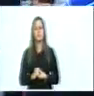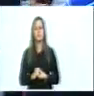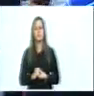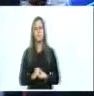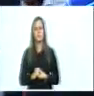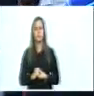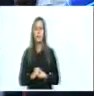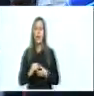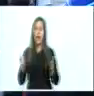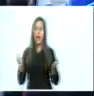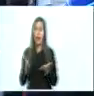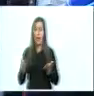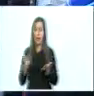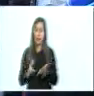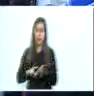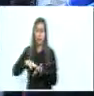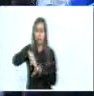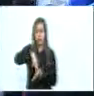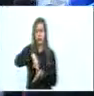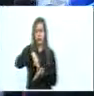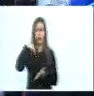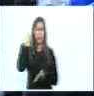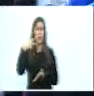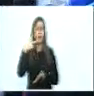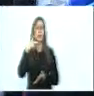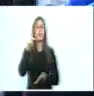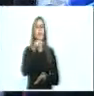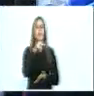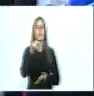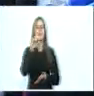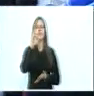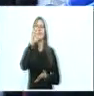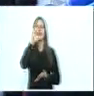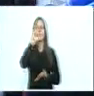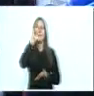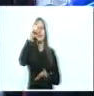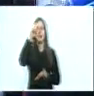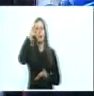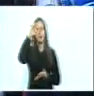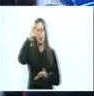Com a palavra o vereador professor Idelmino.